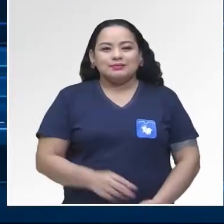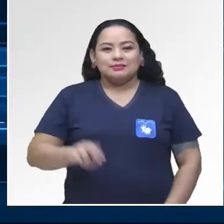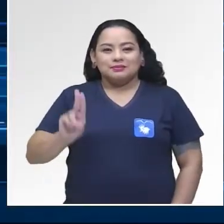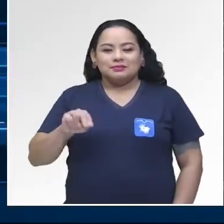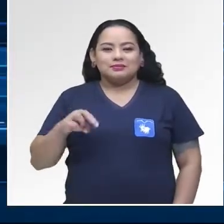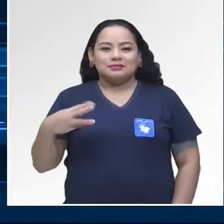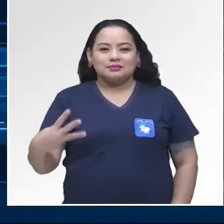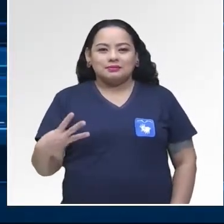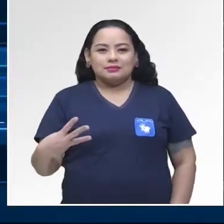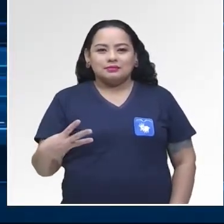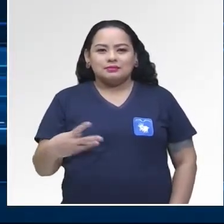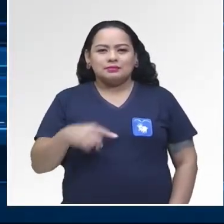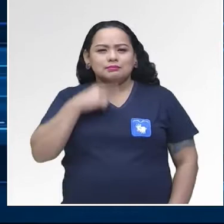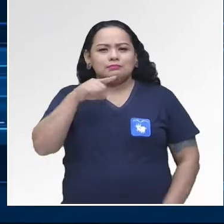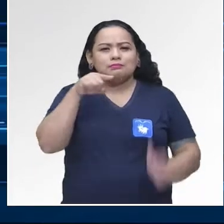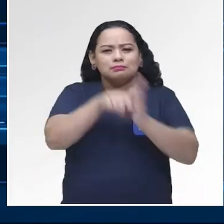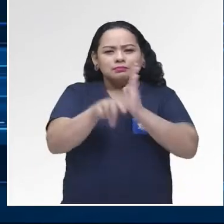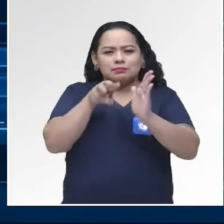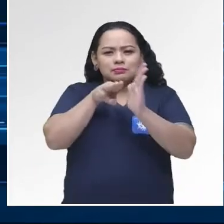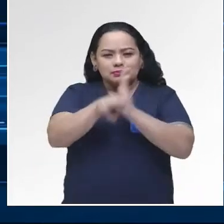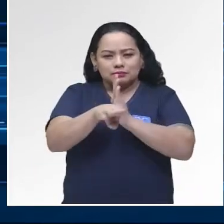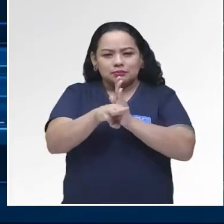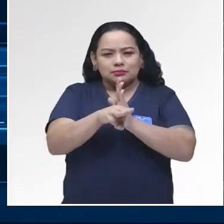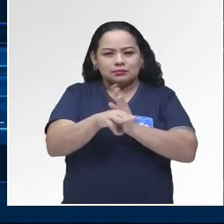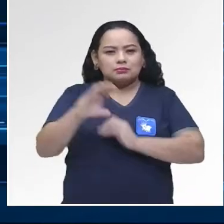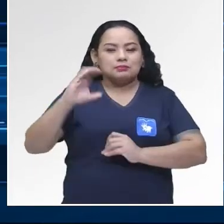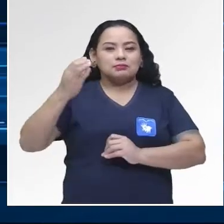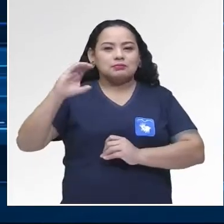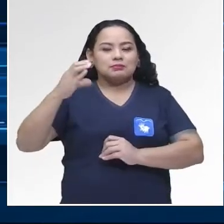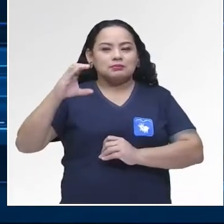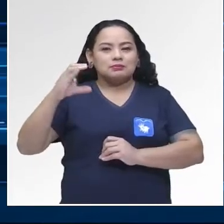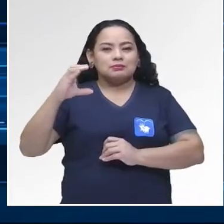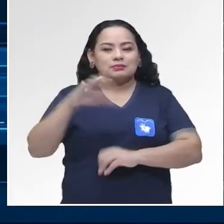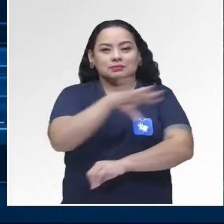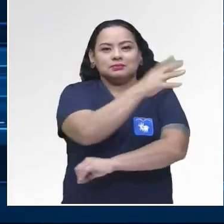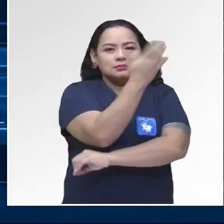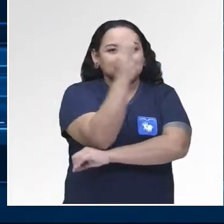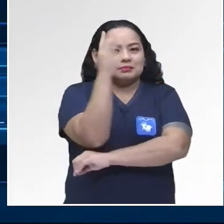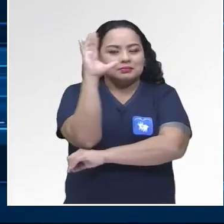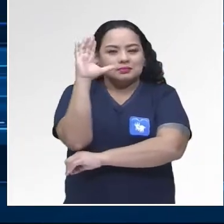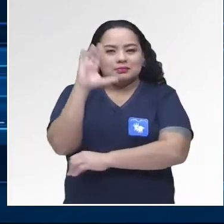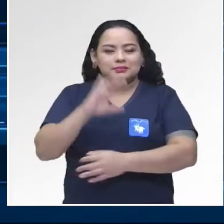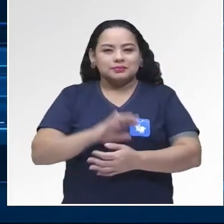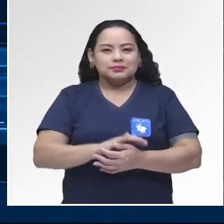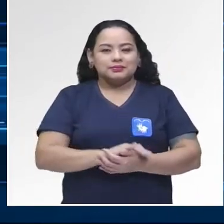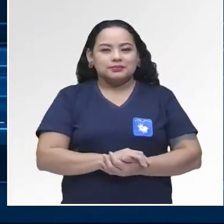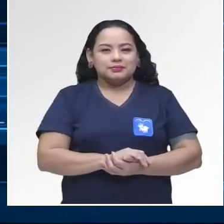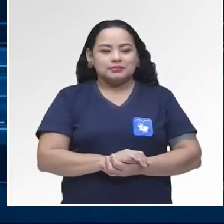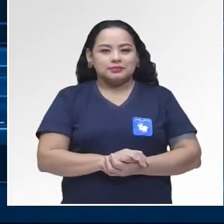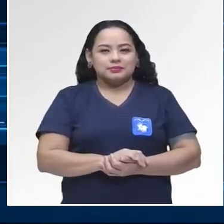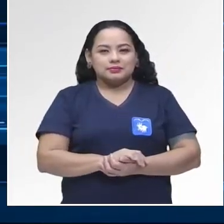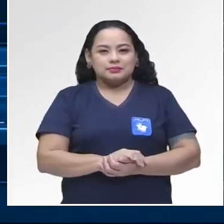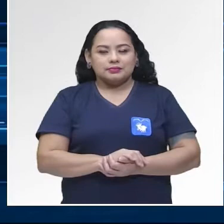Unidade 3. A questão do método nas ciências da natureza.